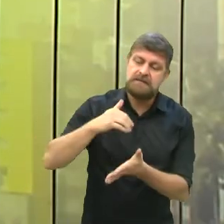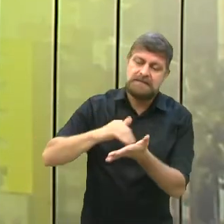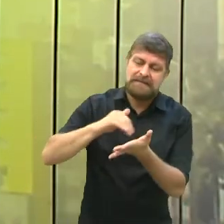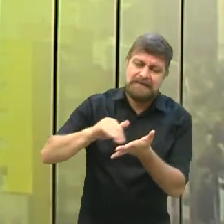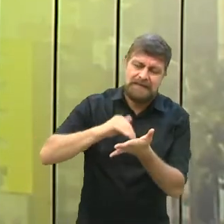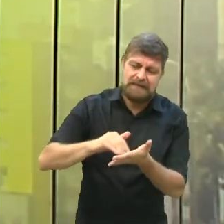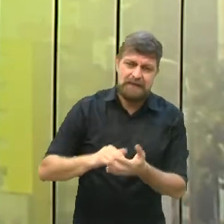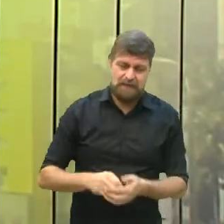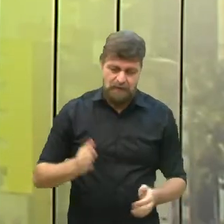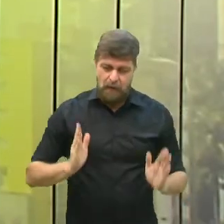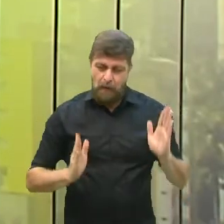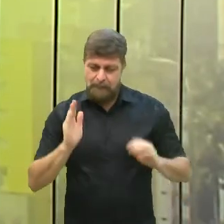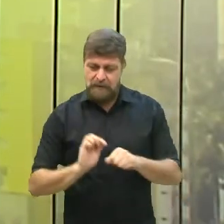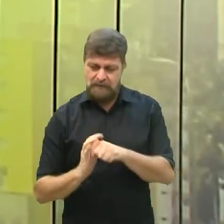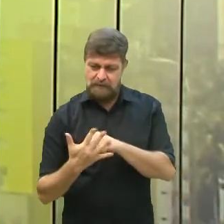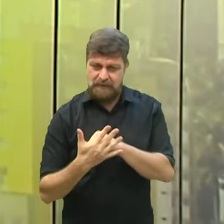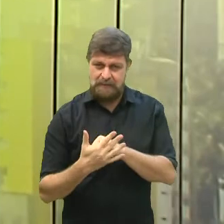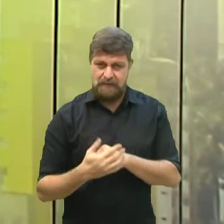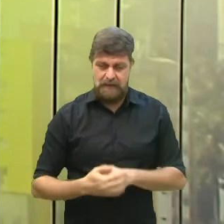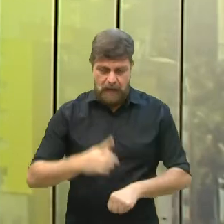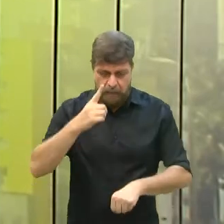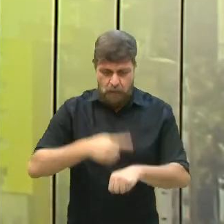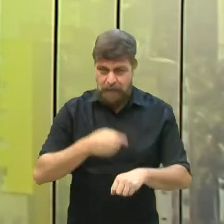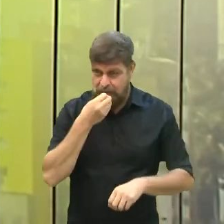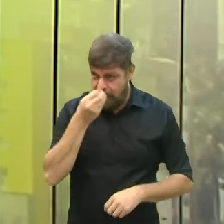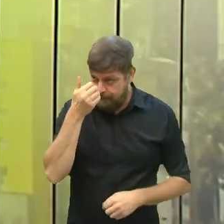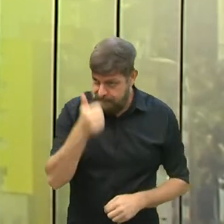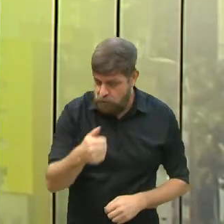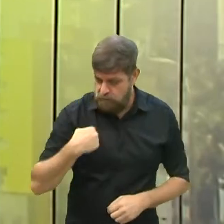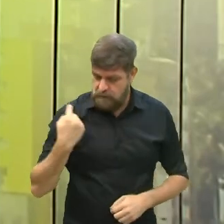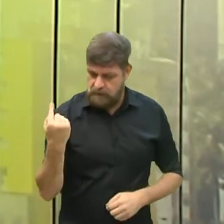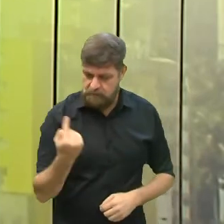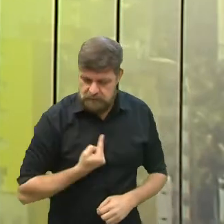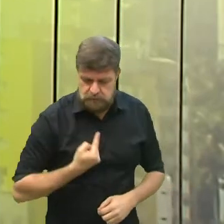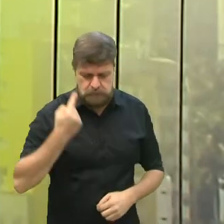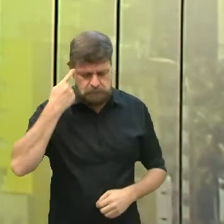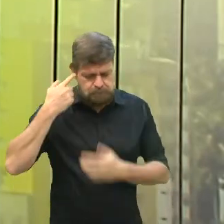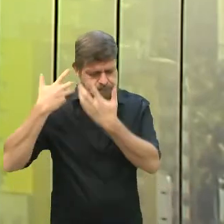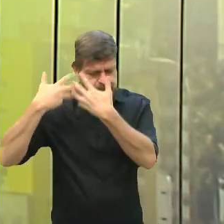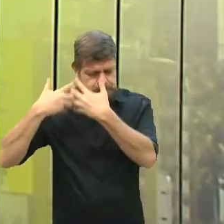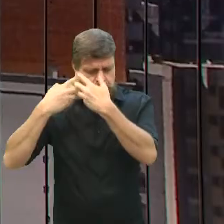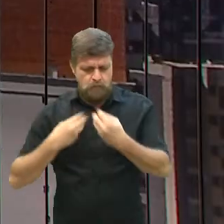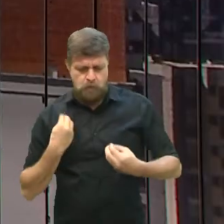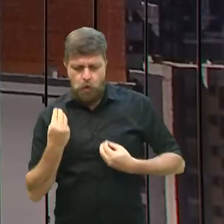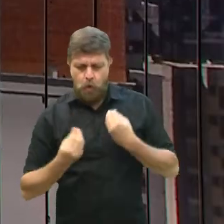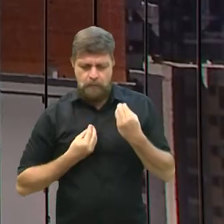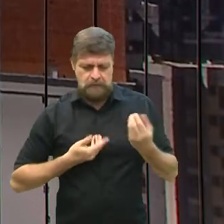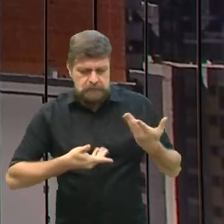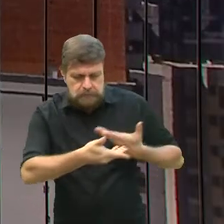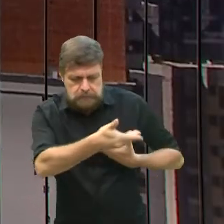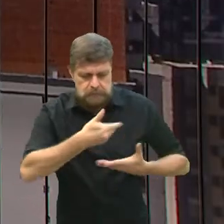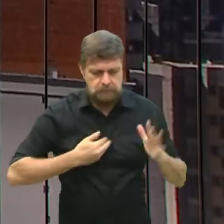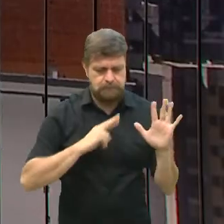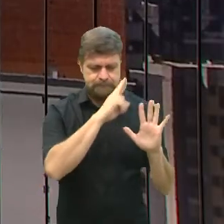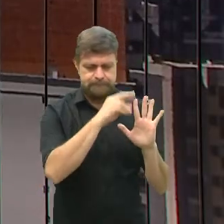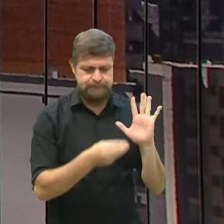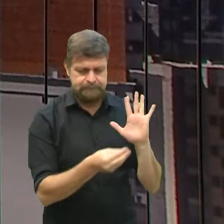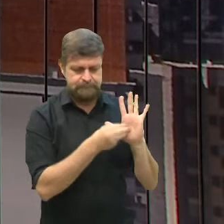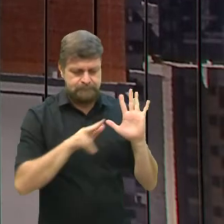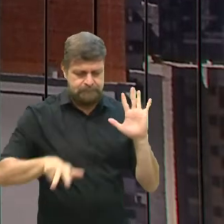de pandemia pode ser um bom momento para a gente reavaliar como a gente está se apropriando